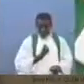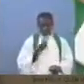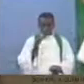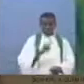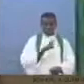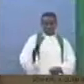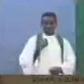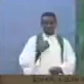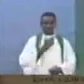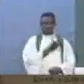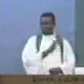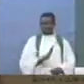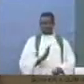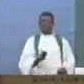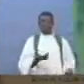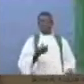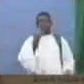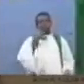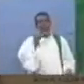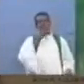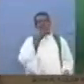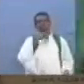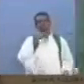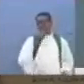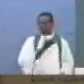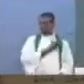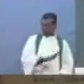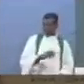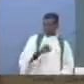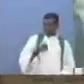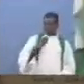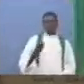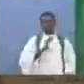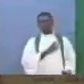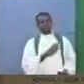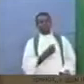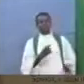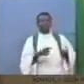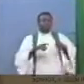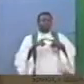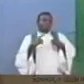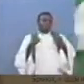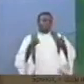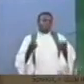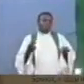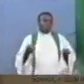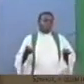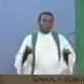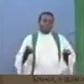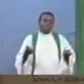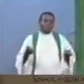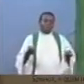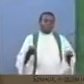fui desejado pelo meu pai e pela minha mãe. E talvez você não tenha mesmo sido desejado. Aliás, nenhum de nós aqui